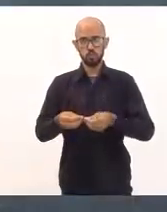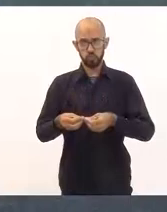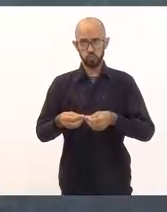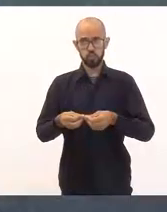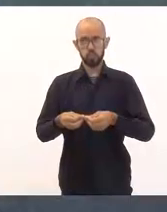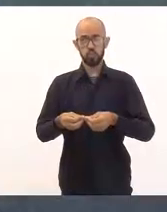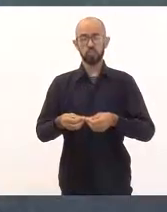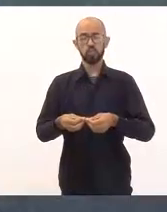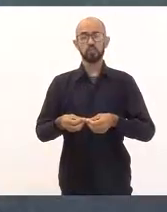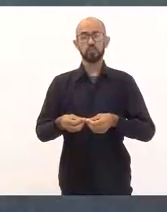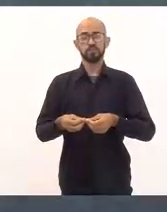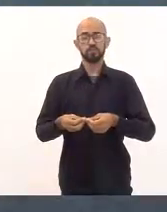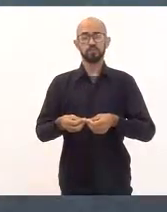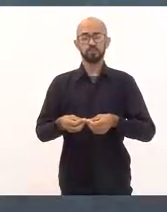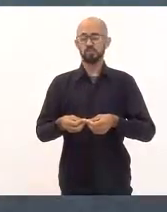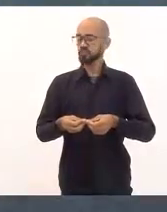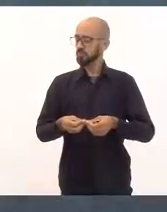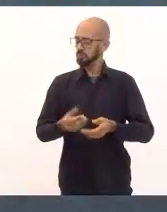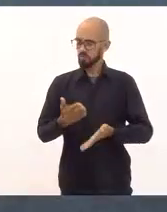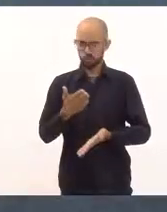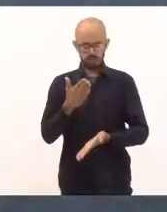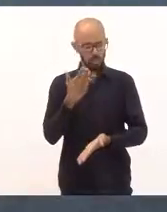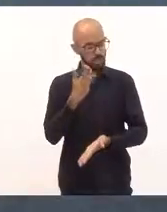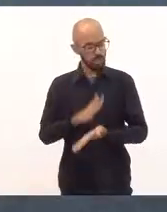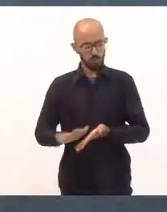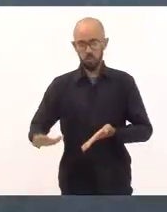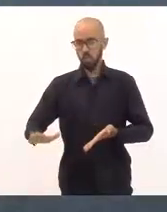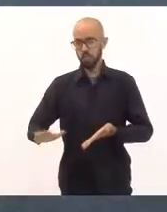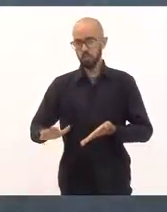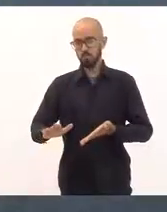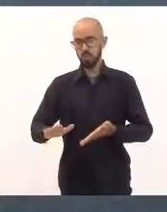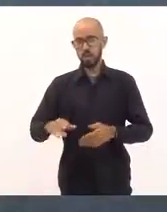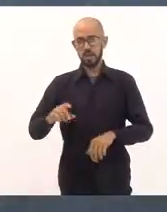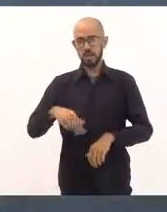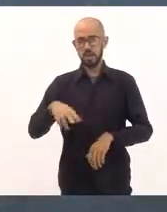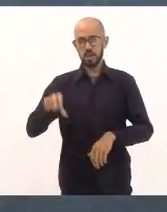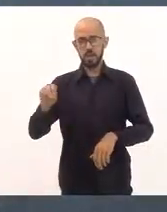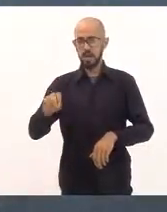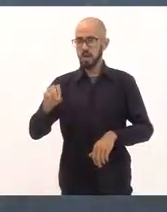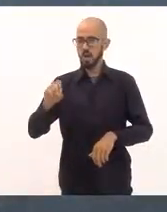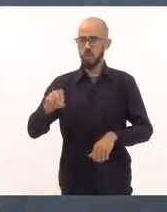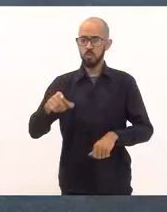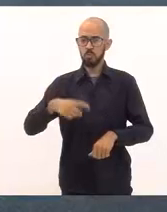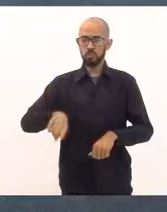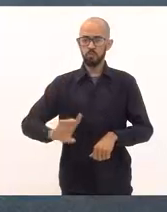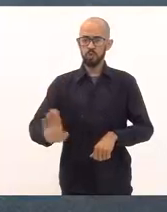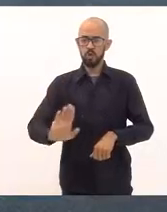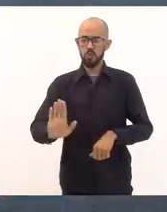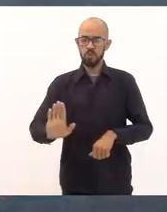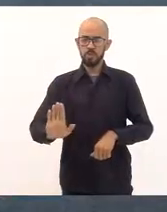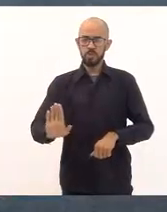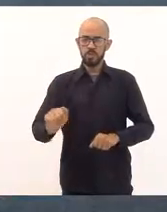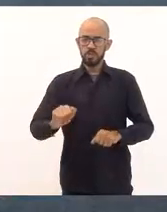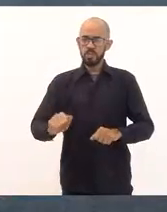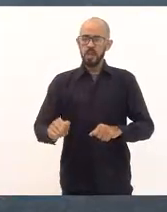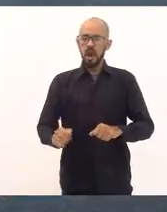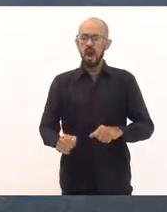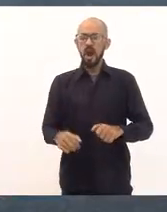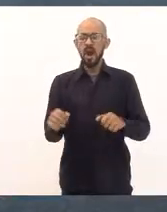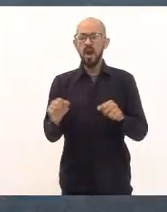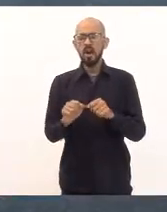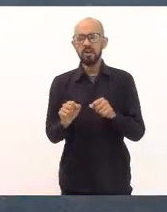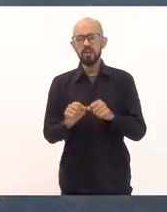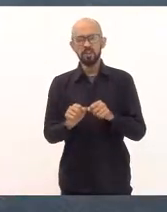Tudo foi esgotado para que não precisássemos chegar ao ponto